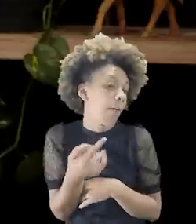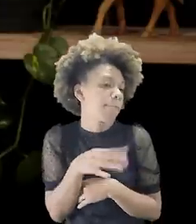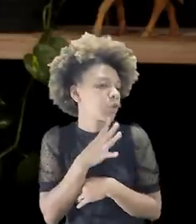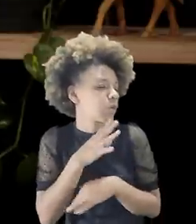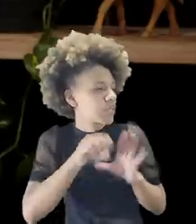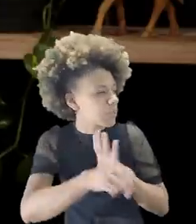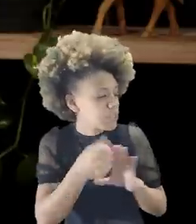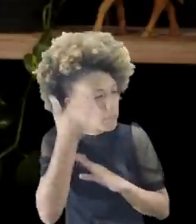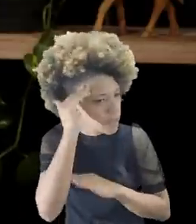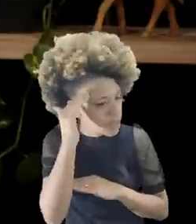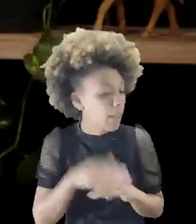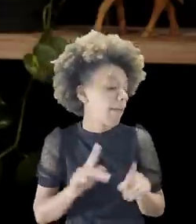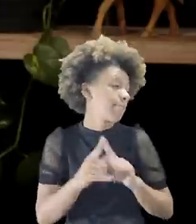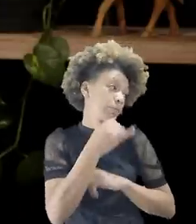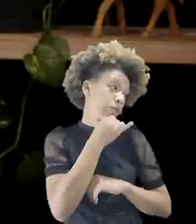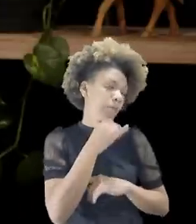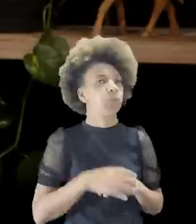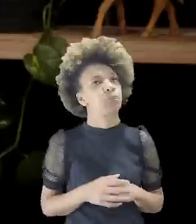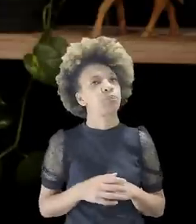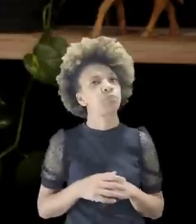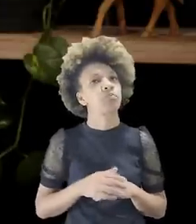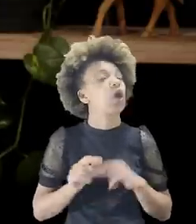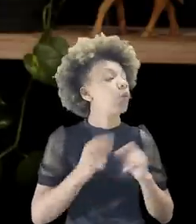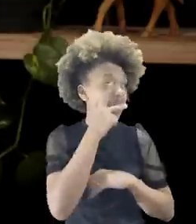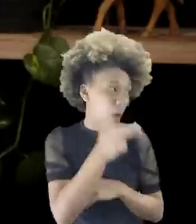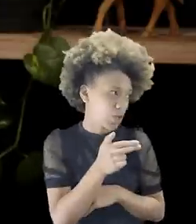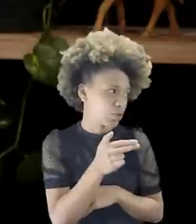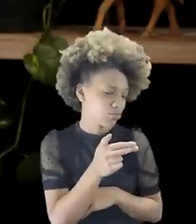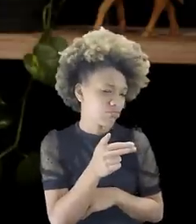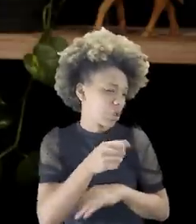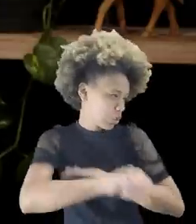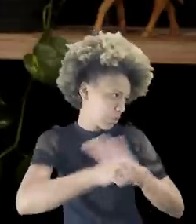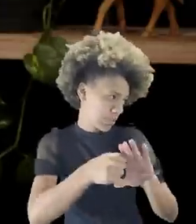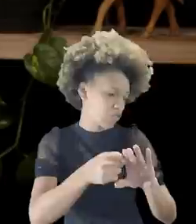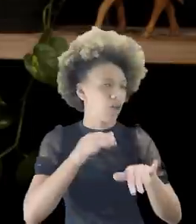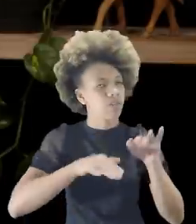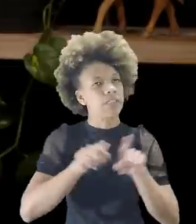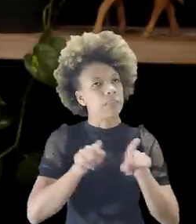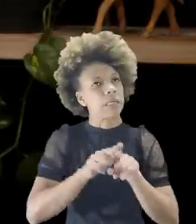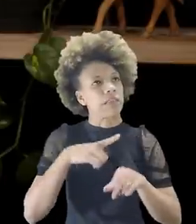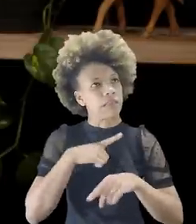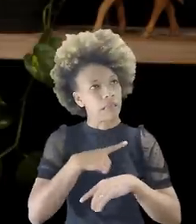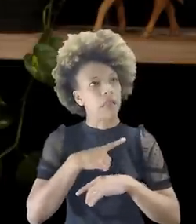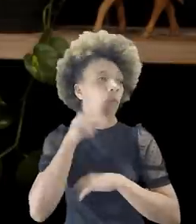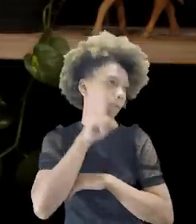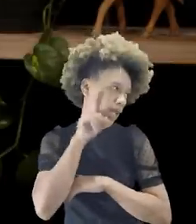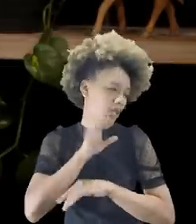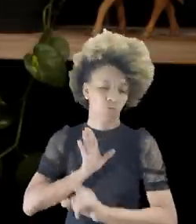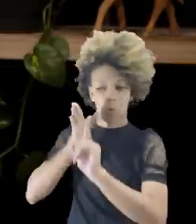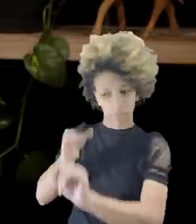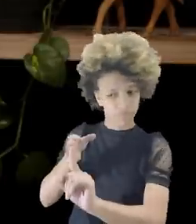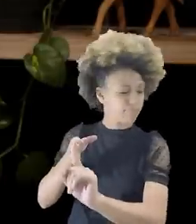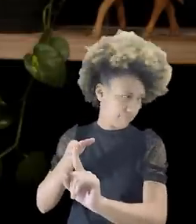não conhece o basquete de direito entender por exemplo o que que eu acho de vocês assim talvez por vocês terem o americano como